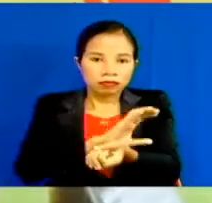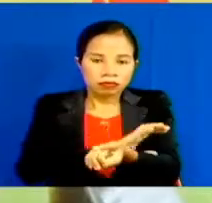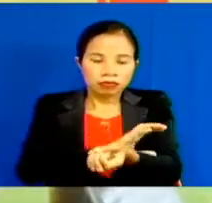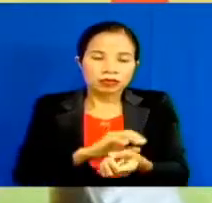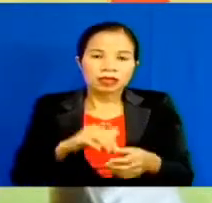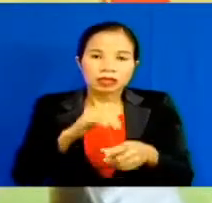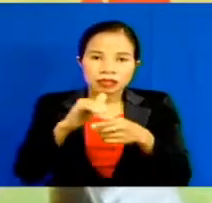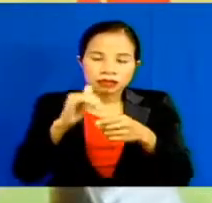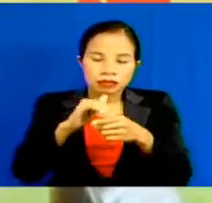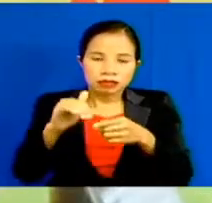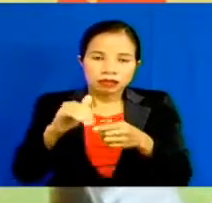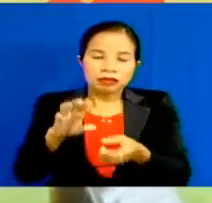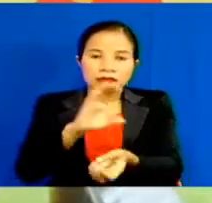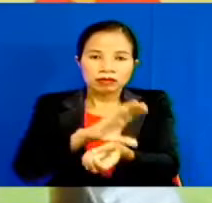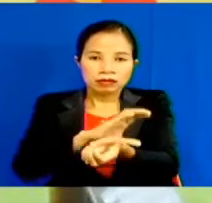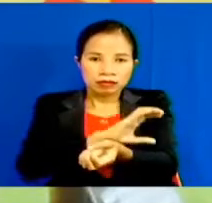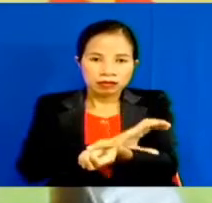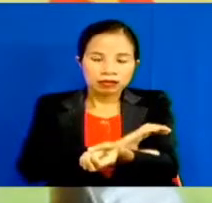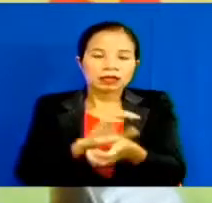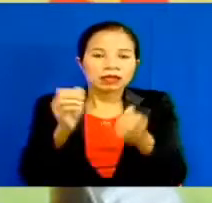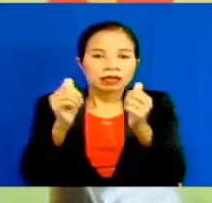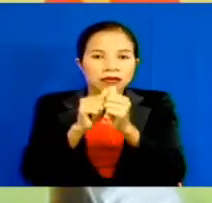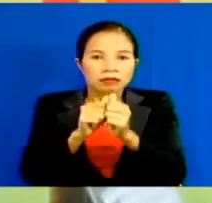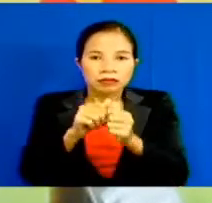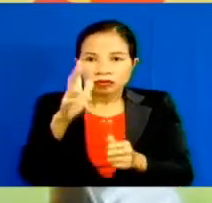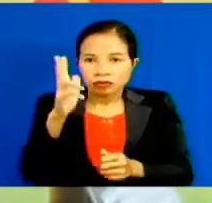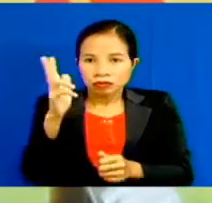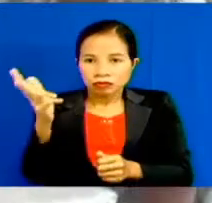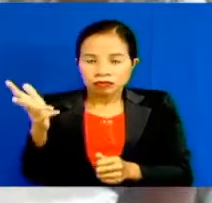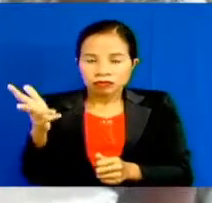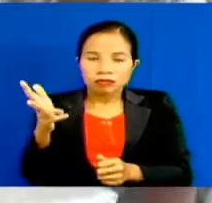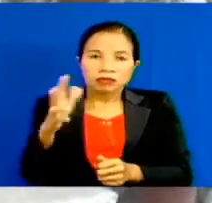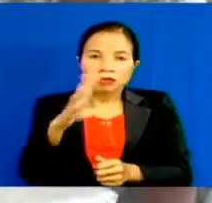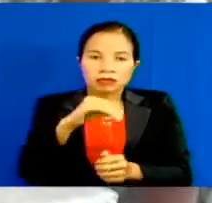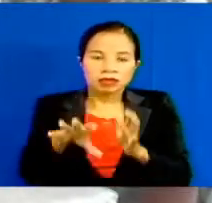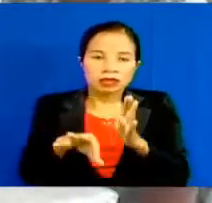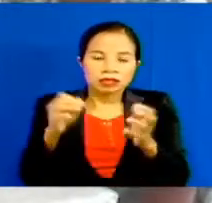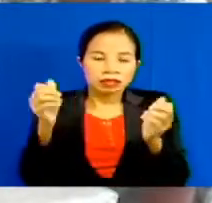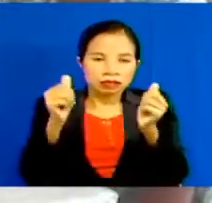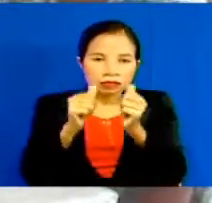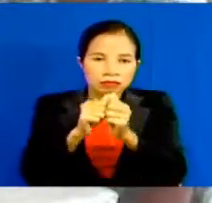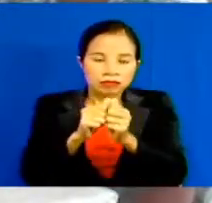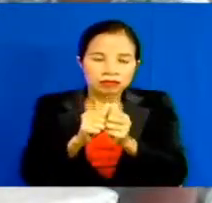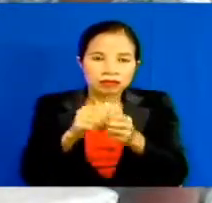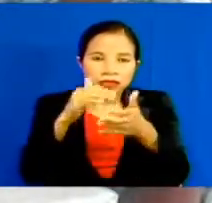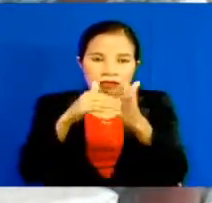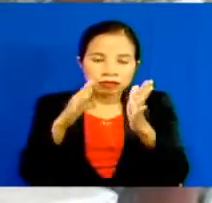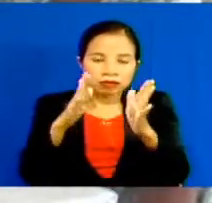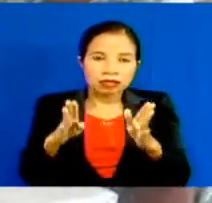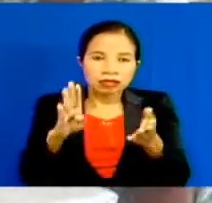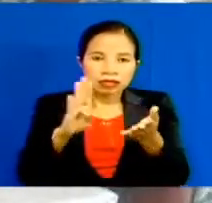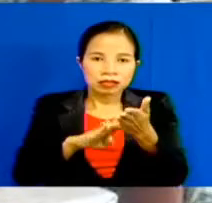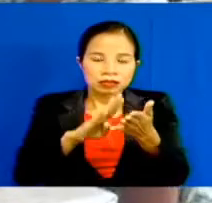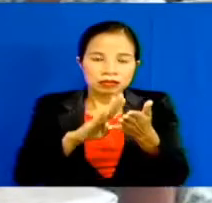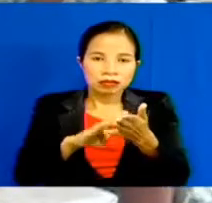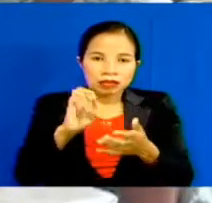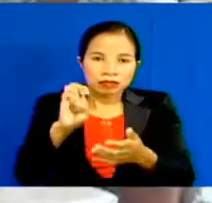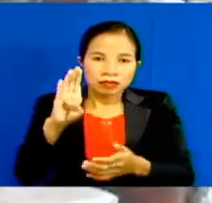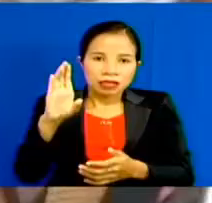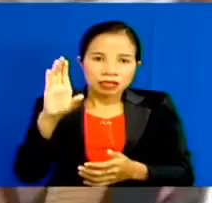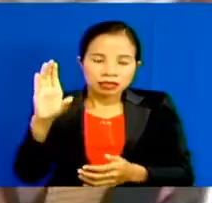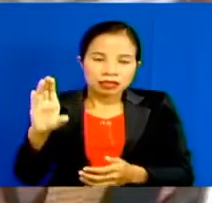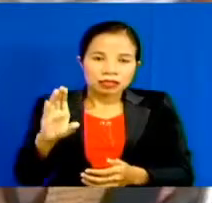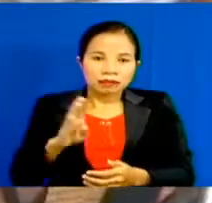parte e ha prática multimédia show ne ha mutuk tolu nulu racing no heta na companhia hus estudante ensino básico